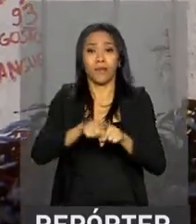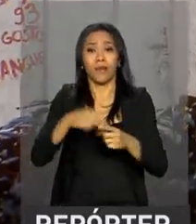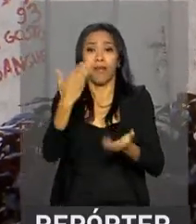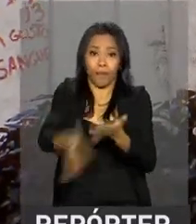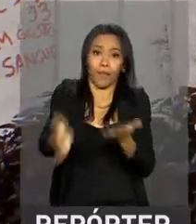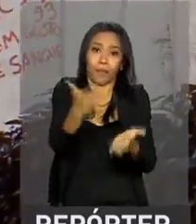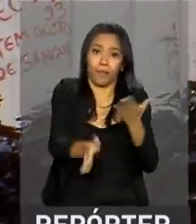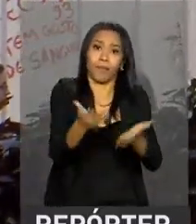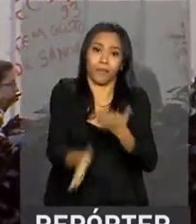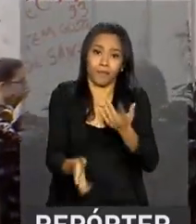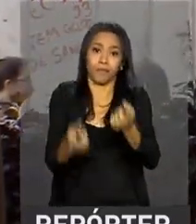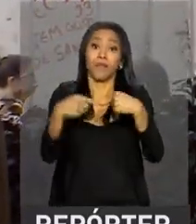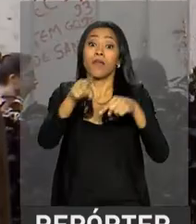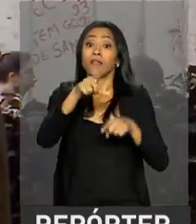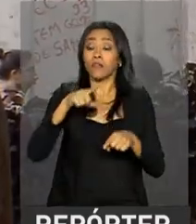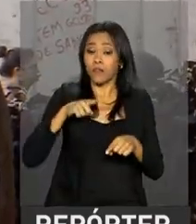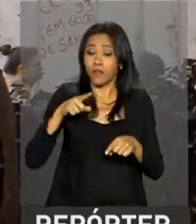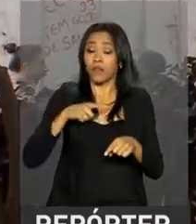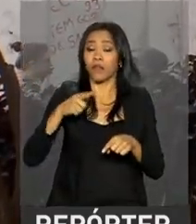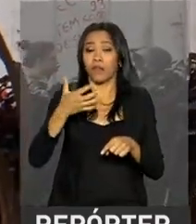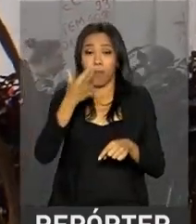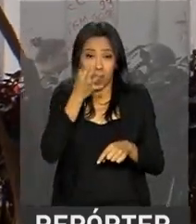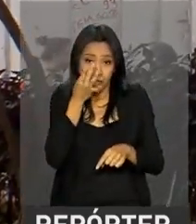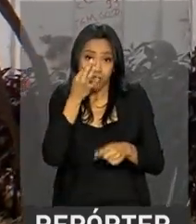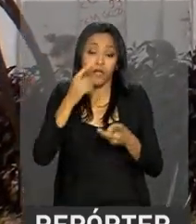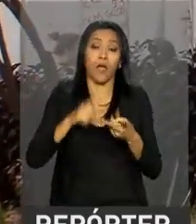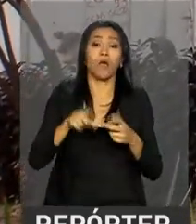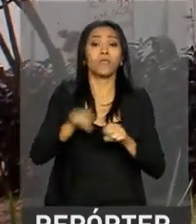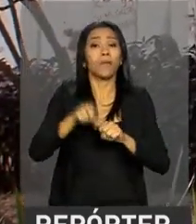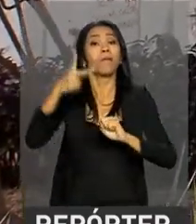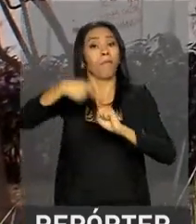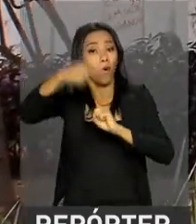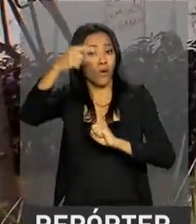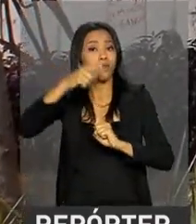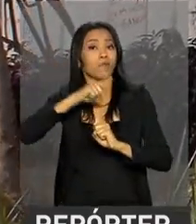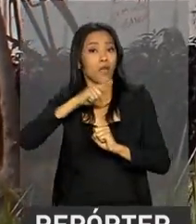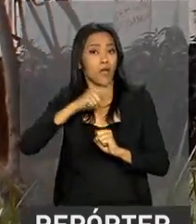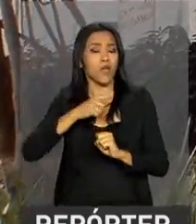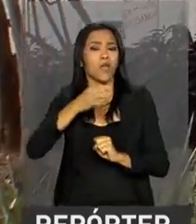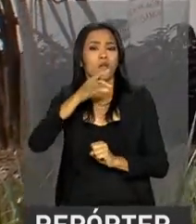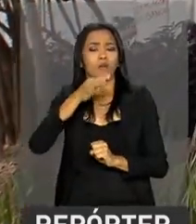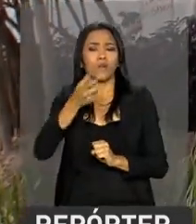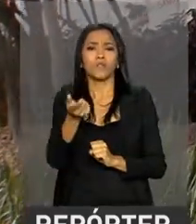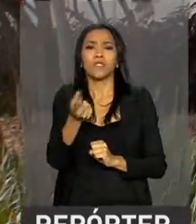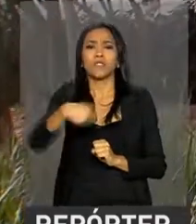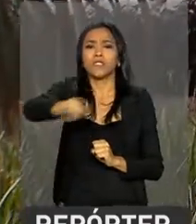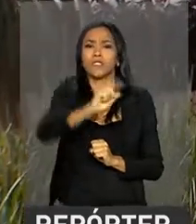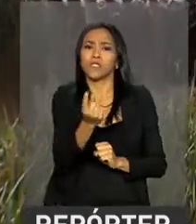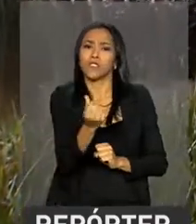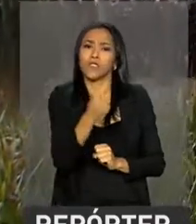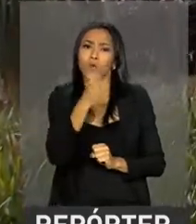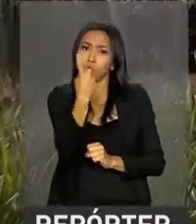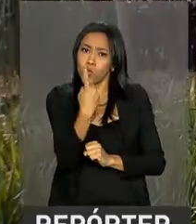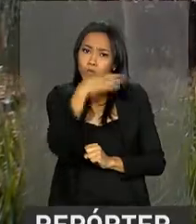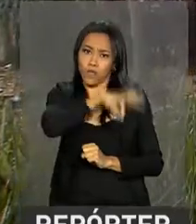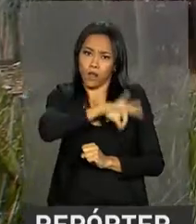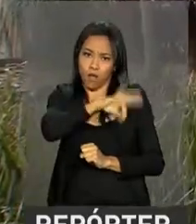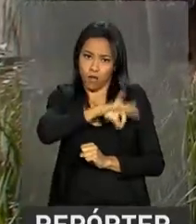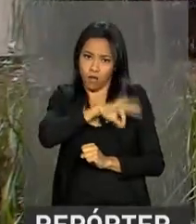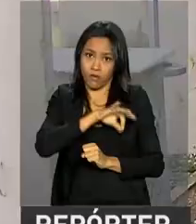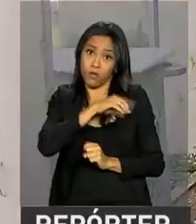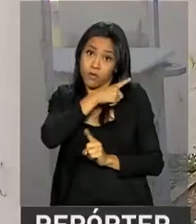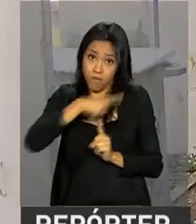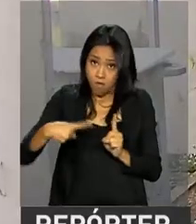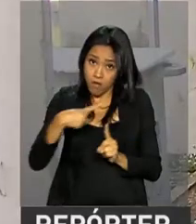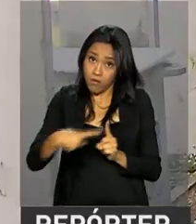cursos presenciais de graduação e pós graduação com renda familiar per capta de até um salário mínimo e